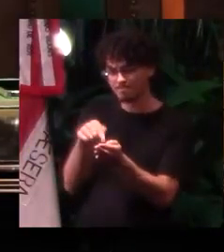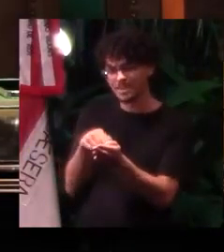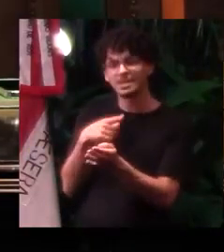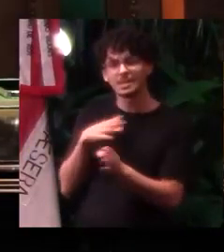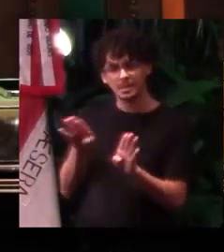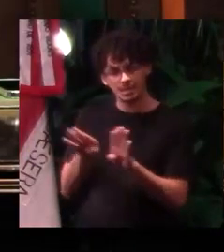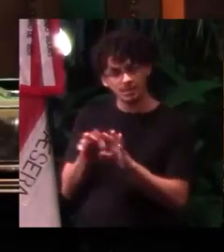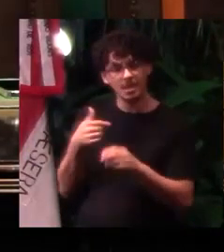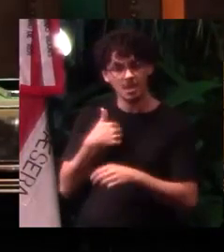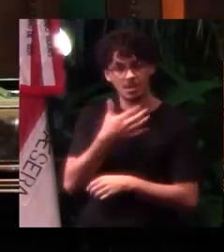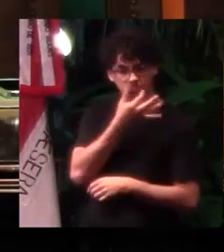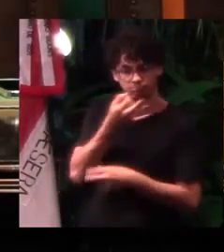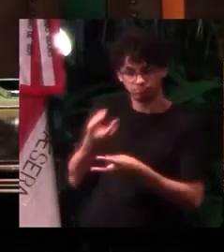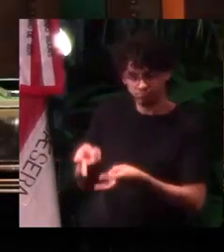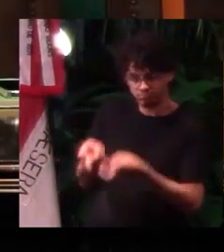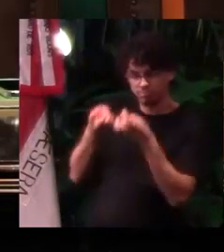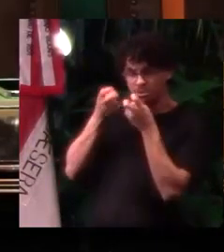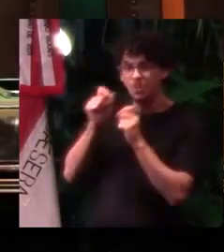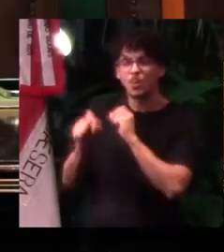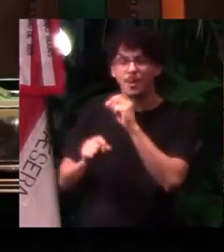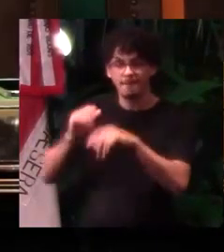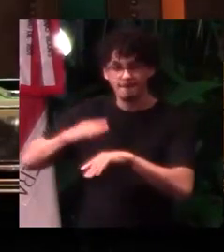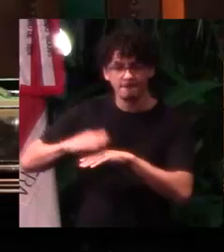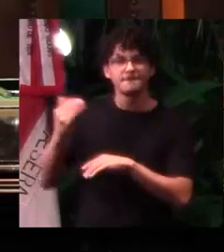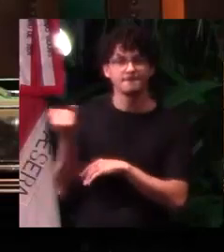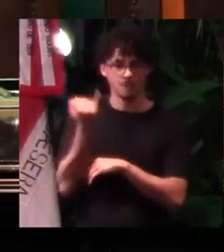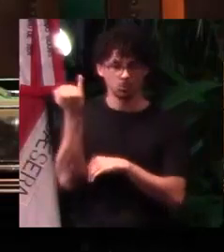tem algumas coisas muito importantes para nos